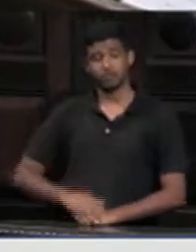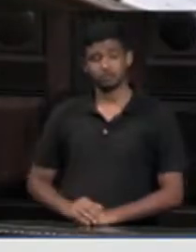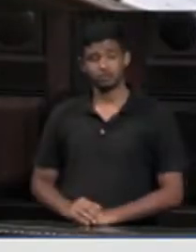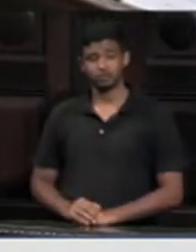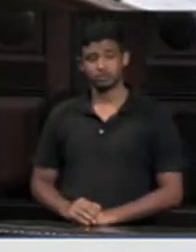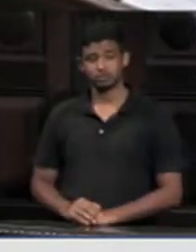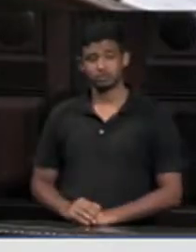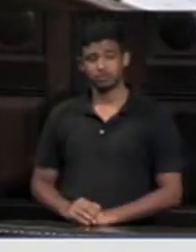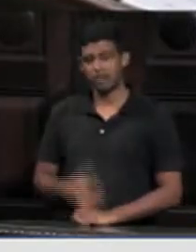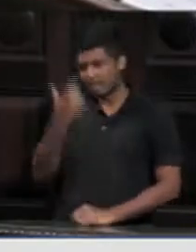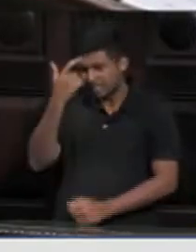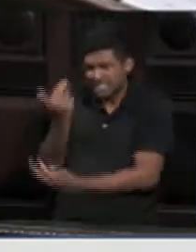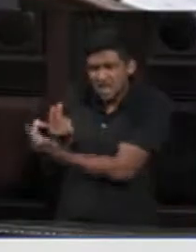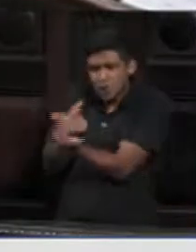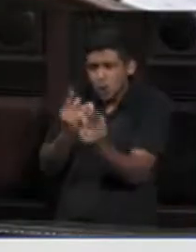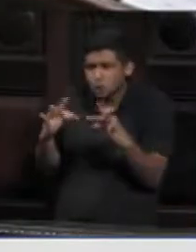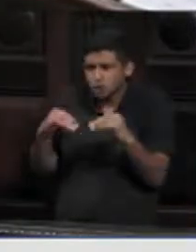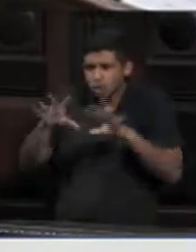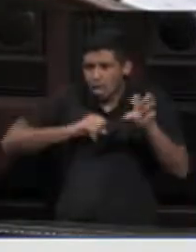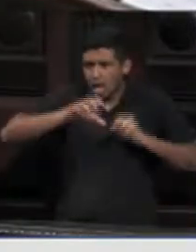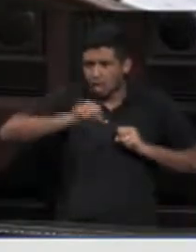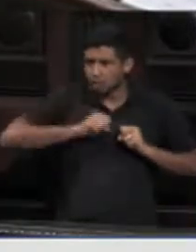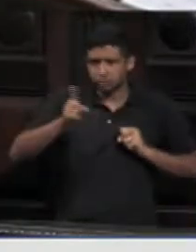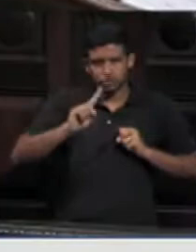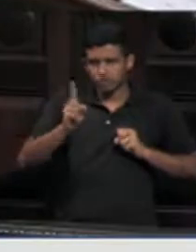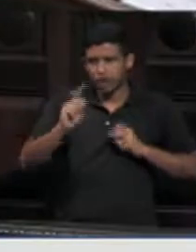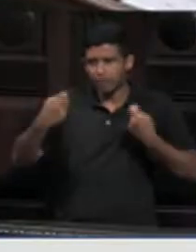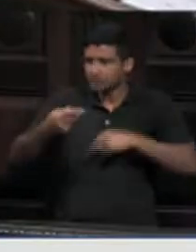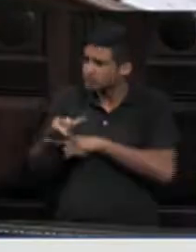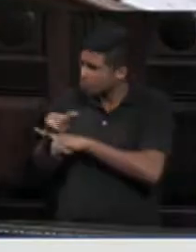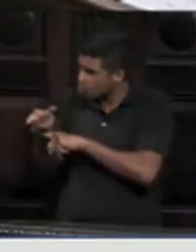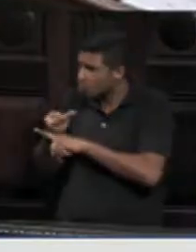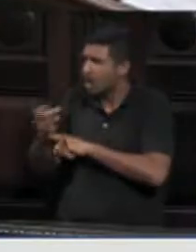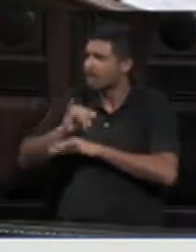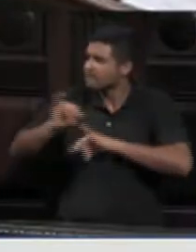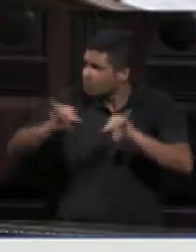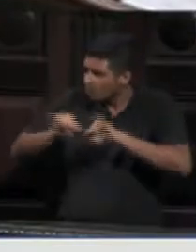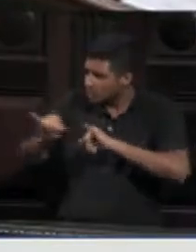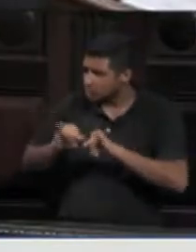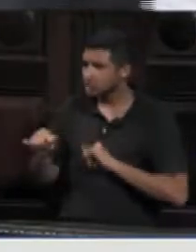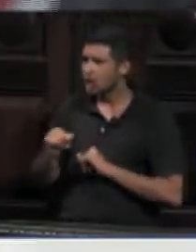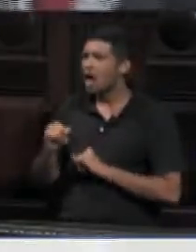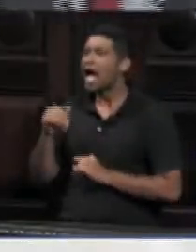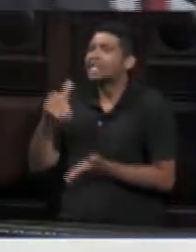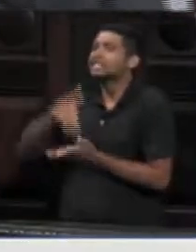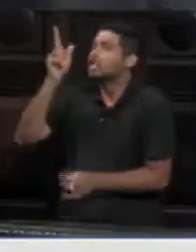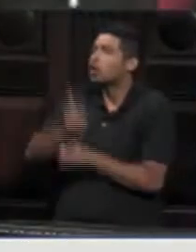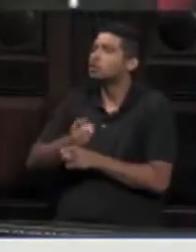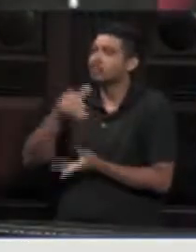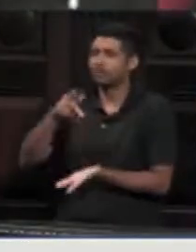não generalizem e procurem, quando eles atacarem, procurem conhecer a verdade.